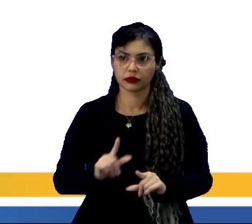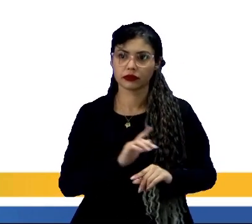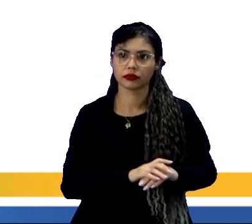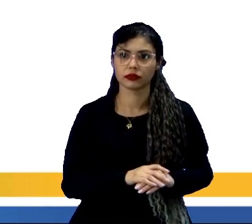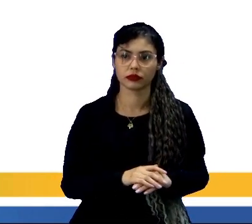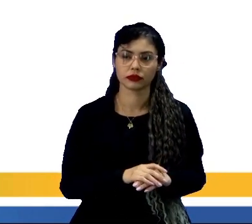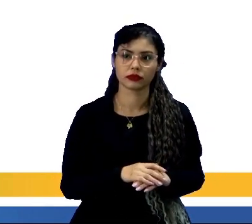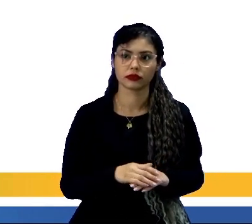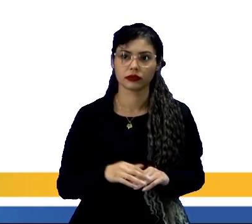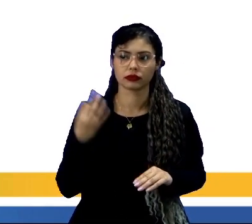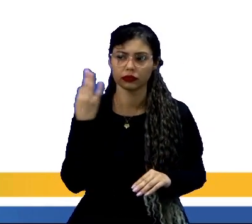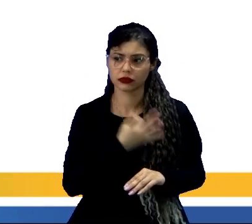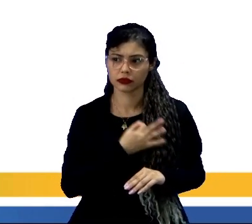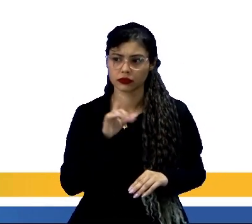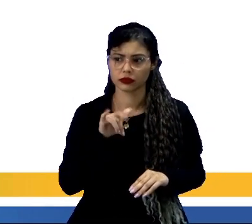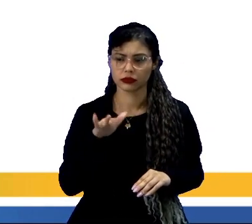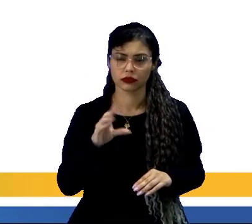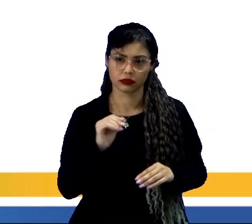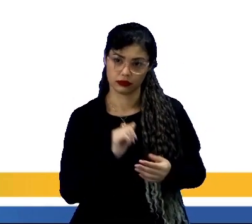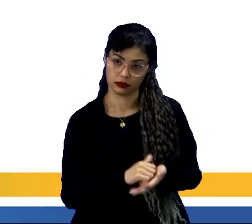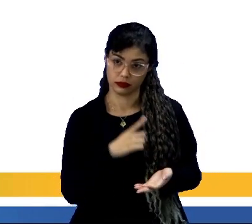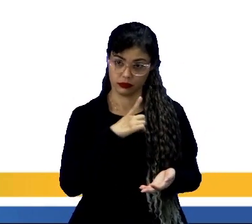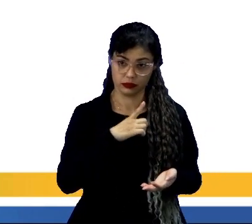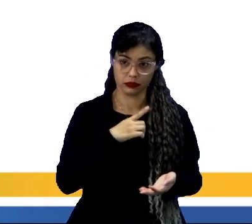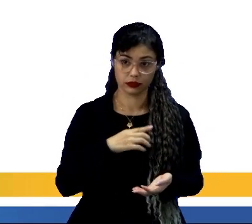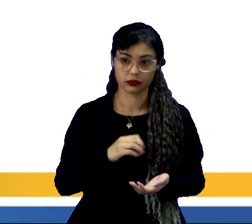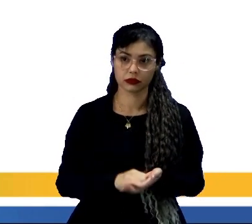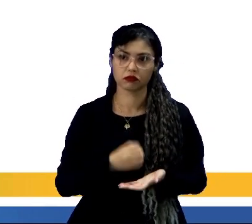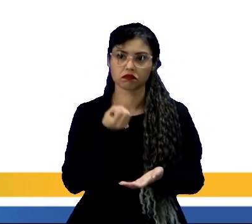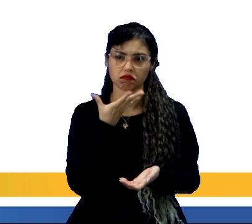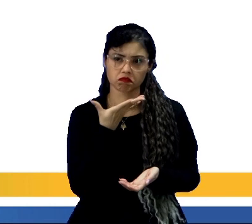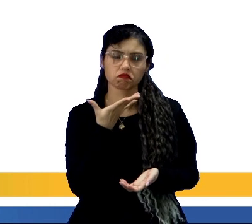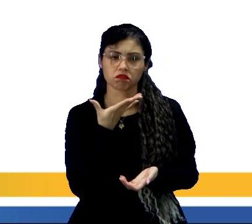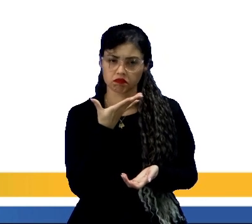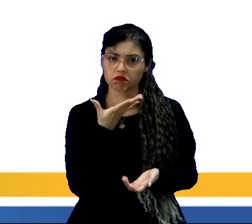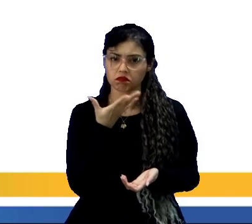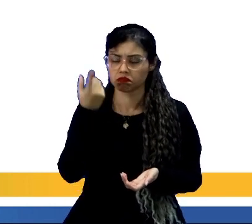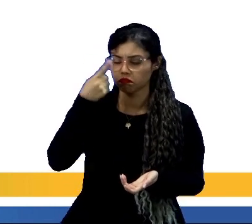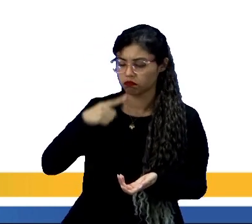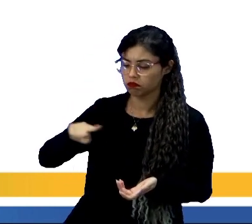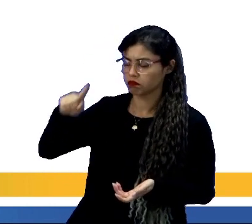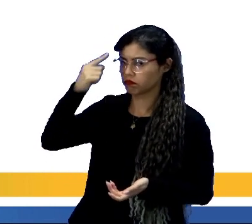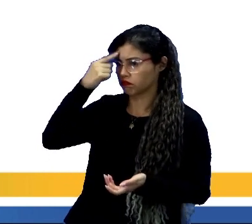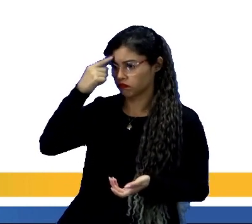Tá limpo. Cara, tenho uma memória de elefante.